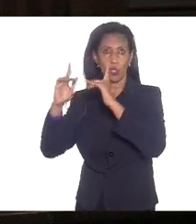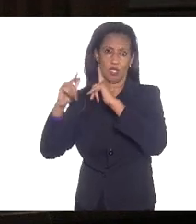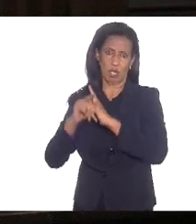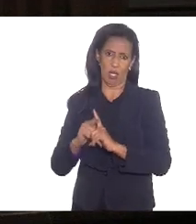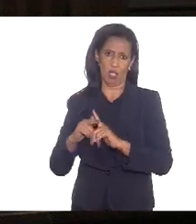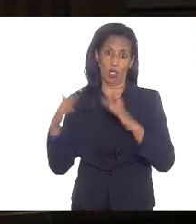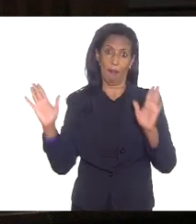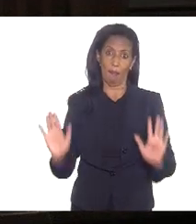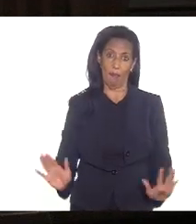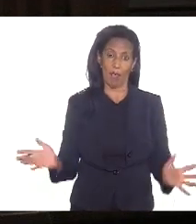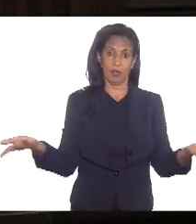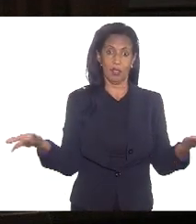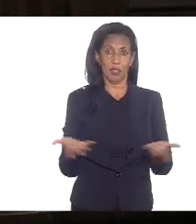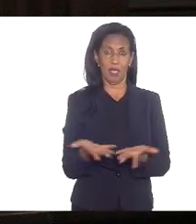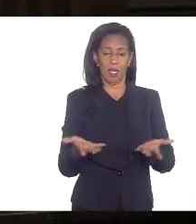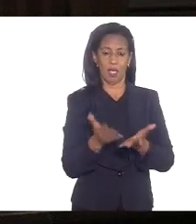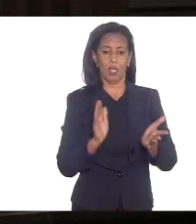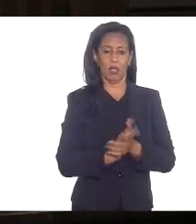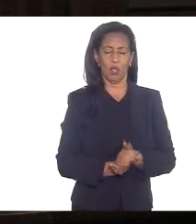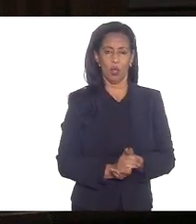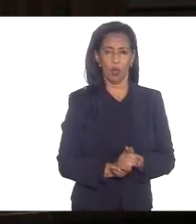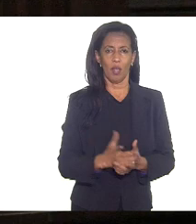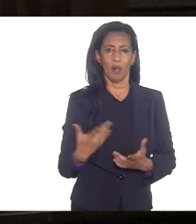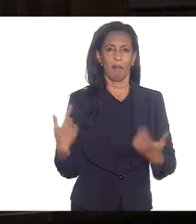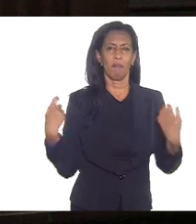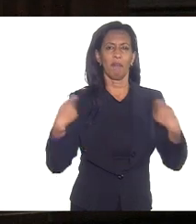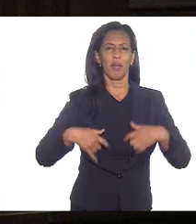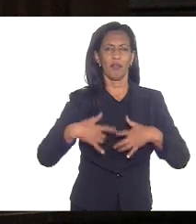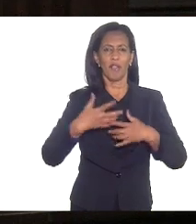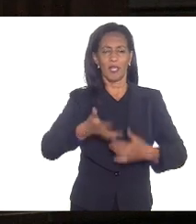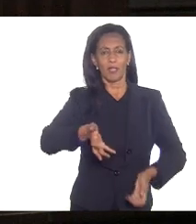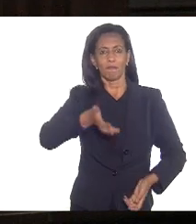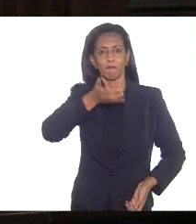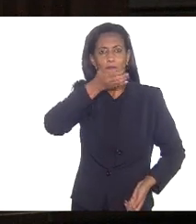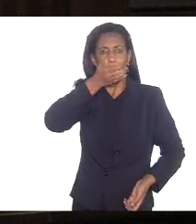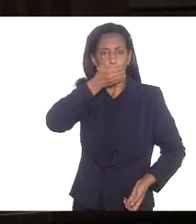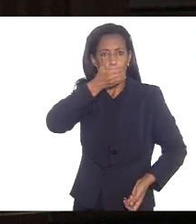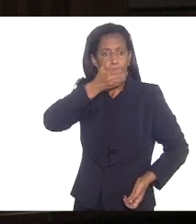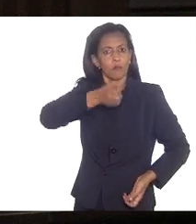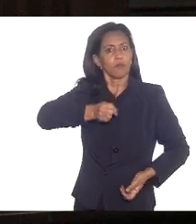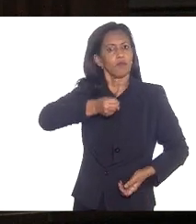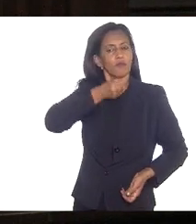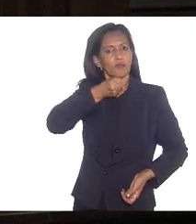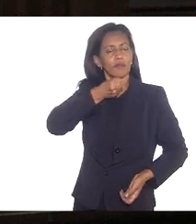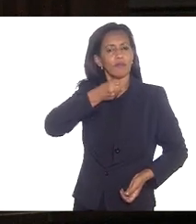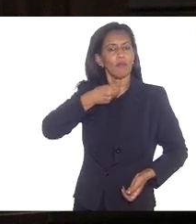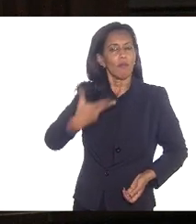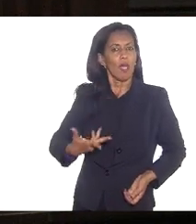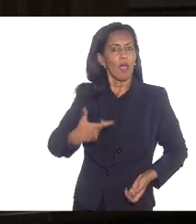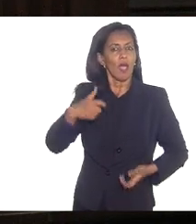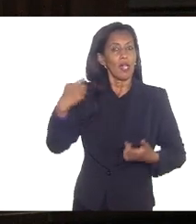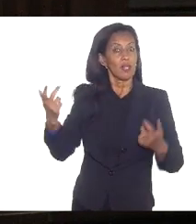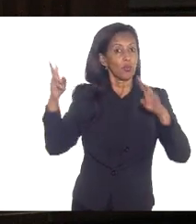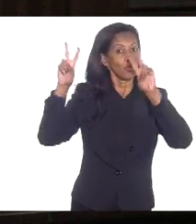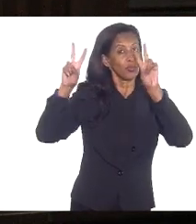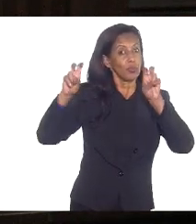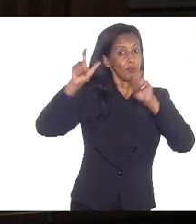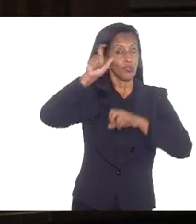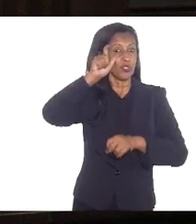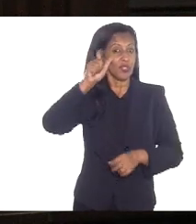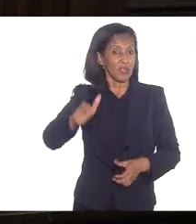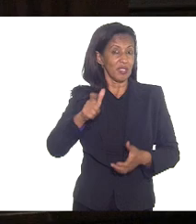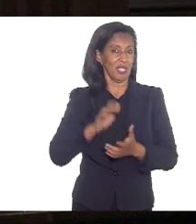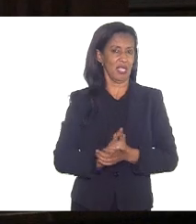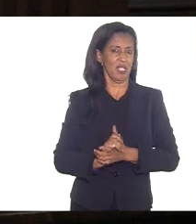mas agora pretende amordaçar o cidadão José Olavo acerca de um tema de interesse